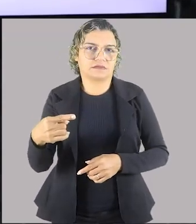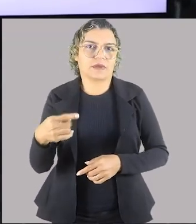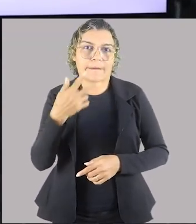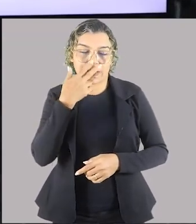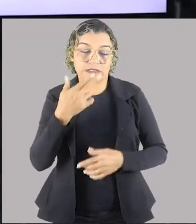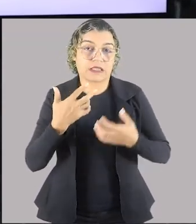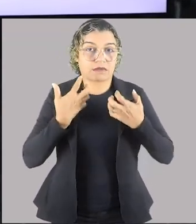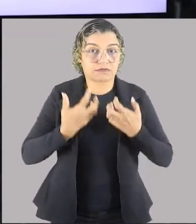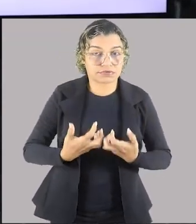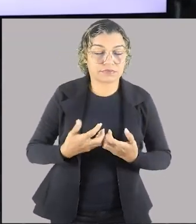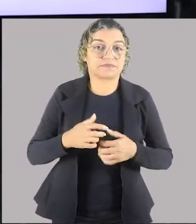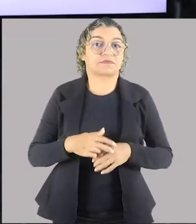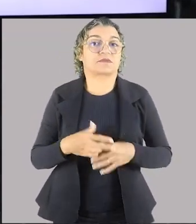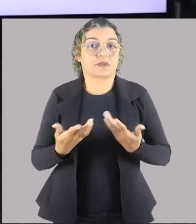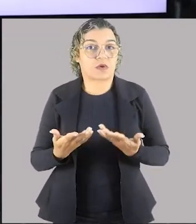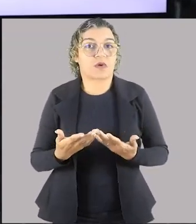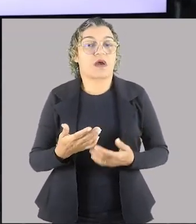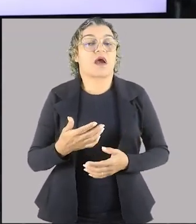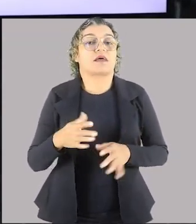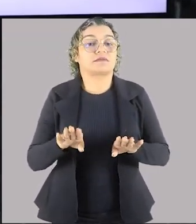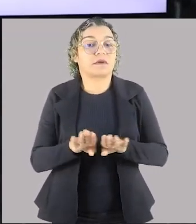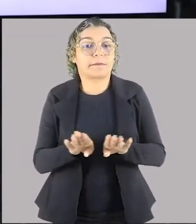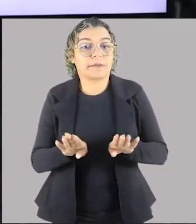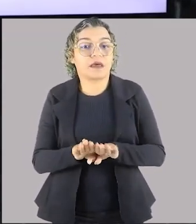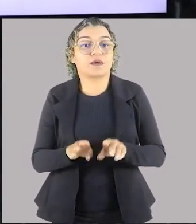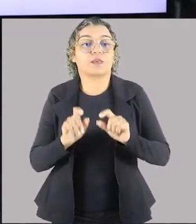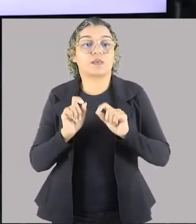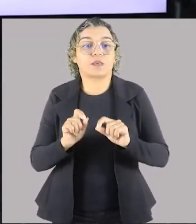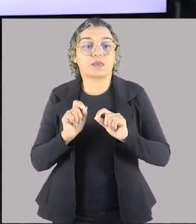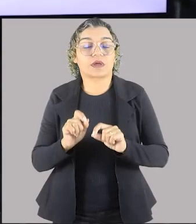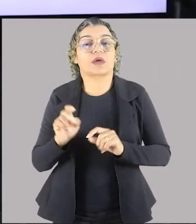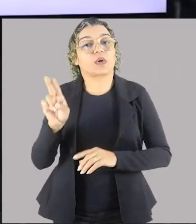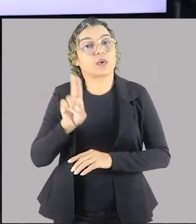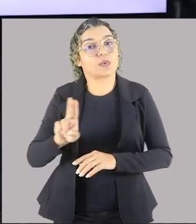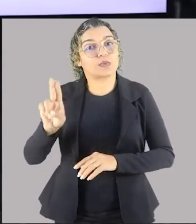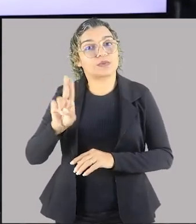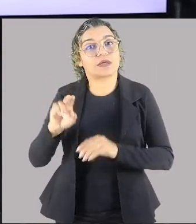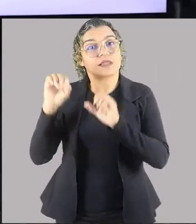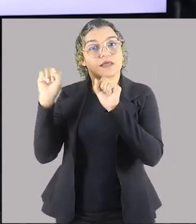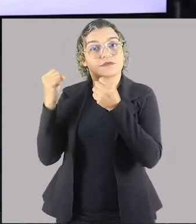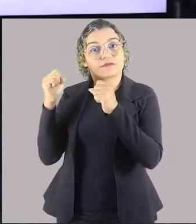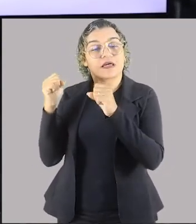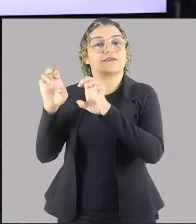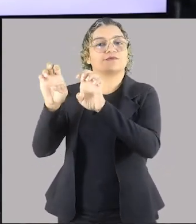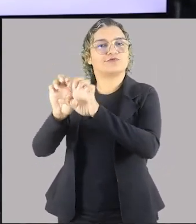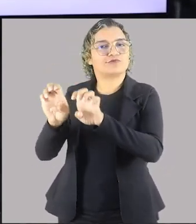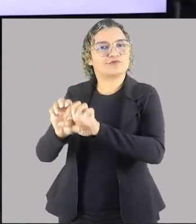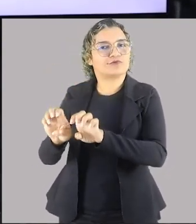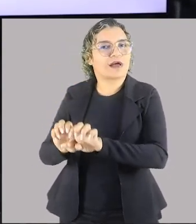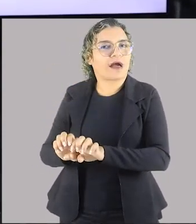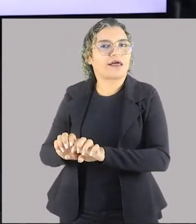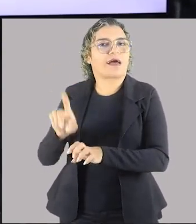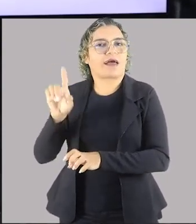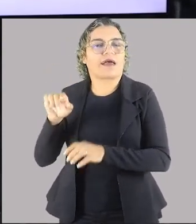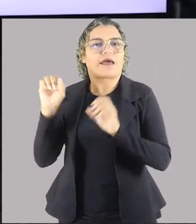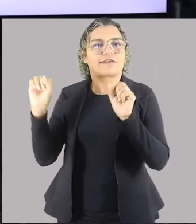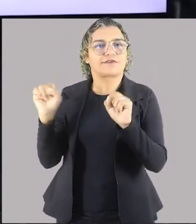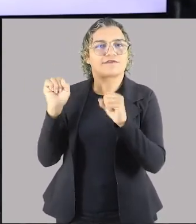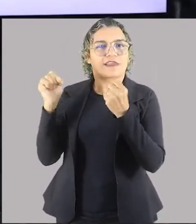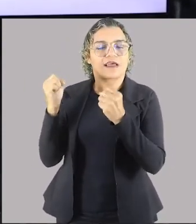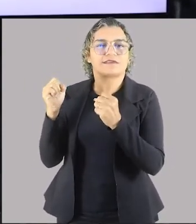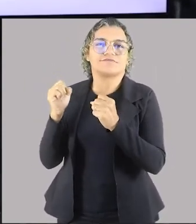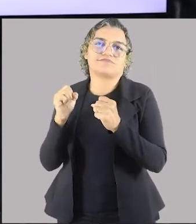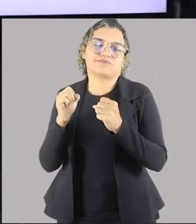Essa aptidão também vai ser utilizada nas atividades físicas estruturadas. Atividade física